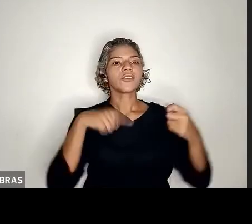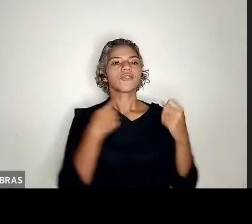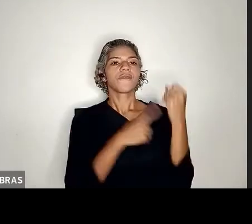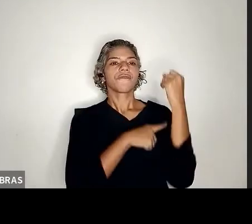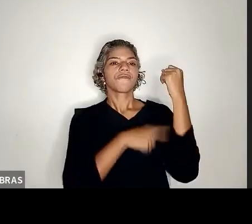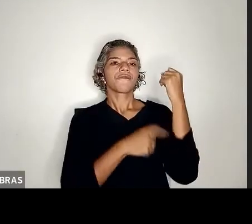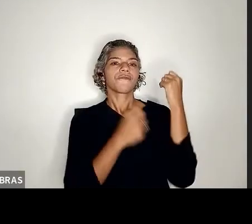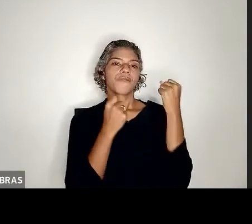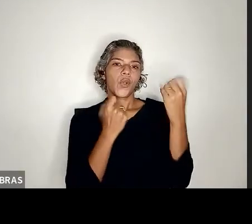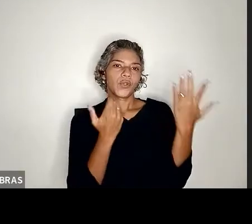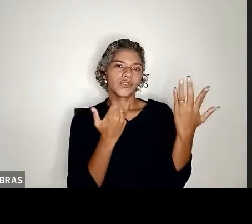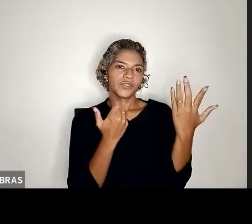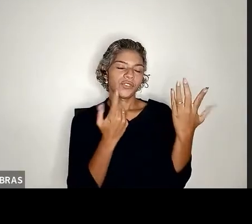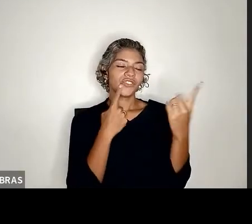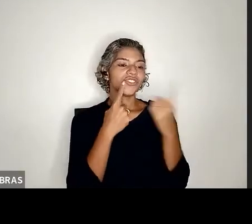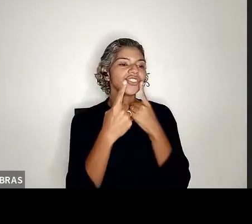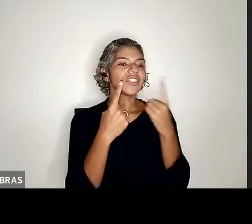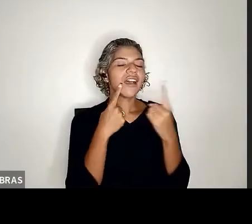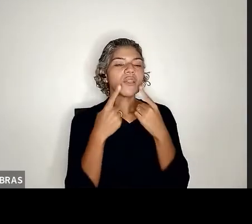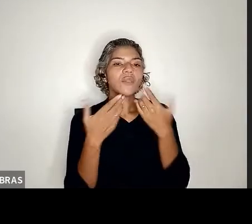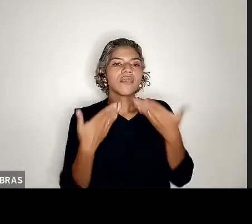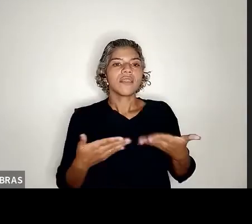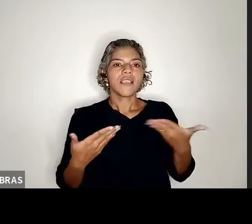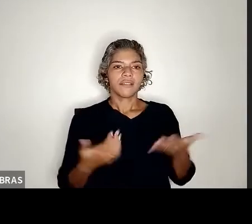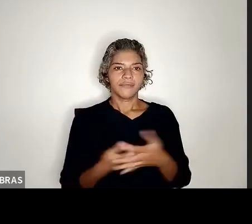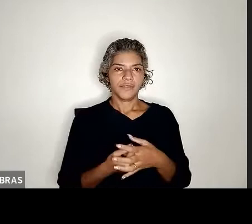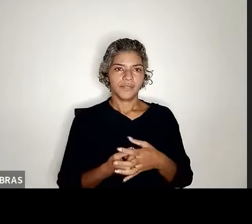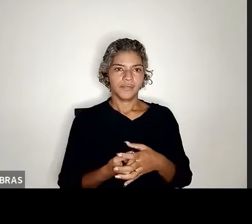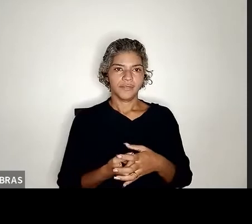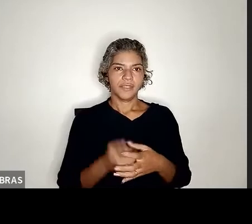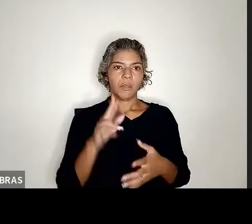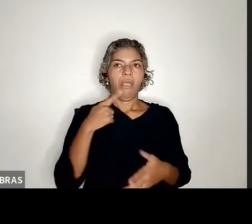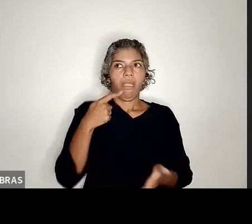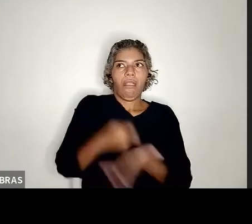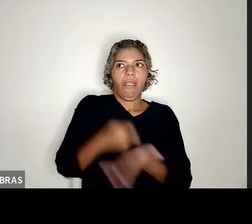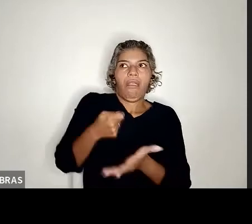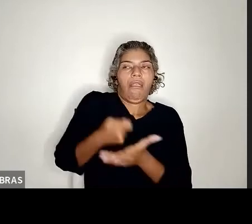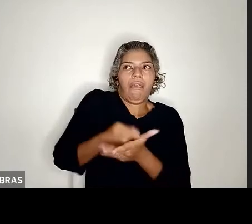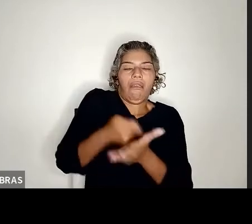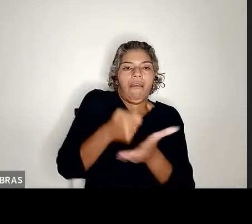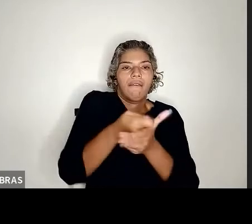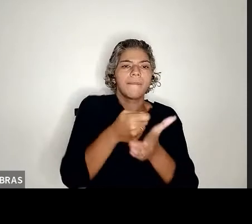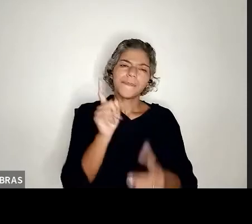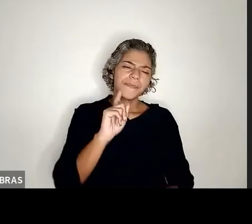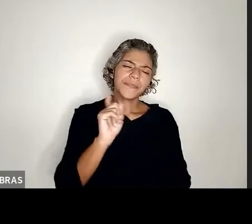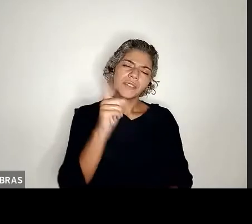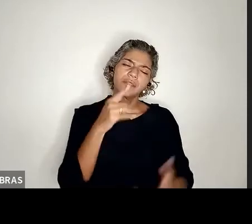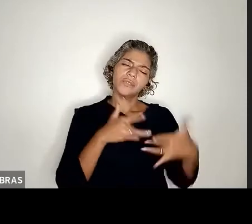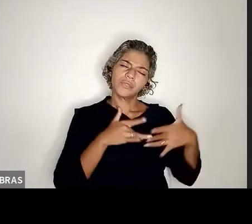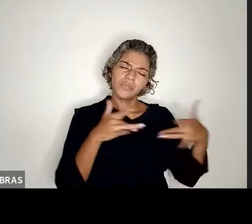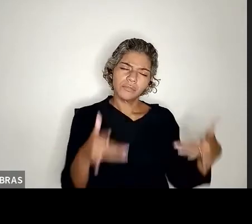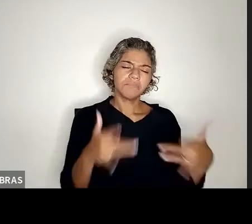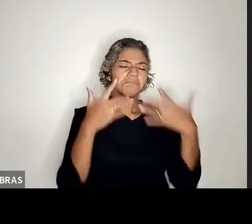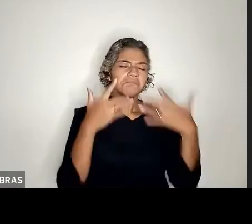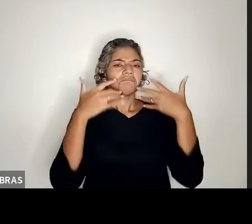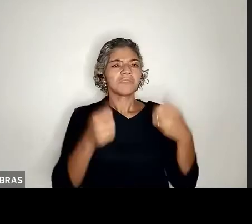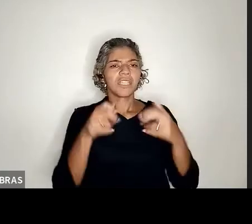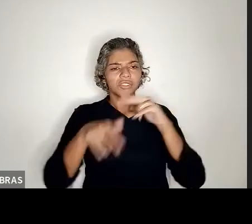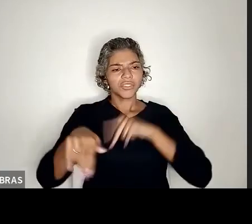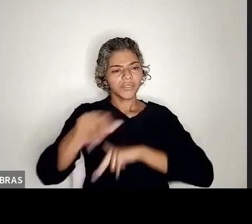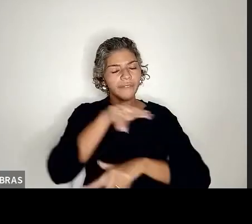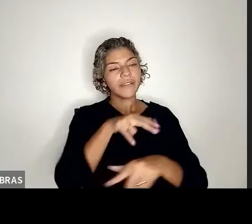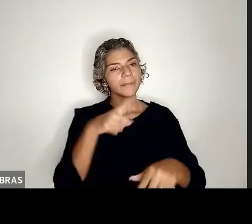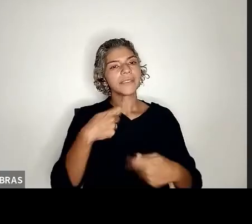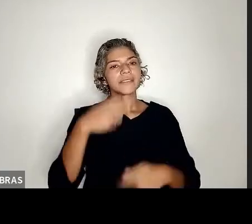nosso pescoço. Também temos que ser solidários, reconhecer nossas diferenças e saber como avançar para a construção